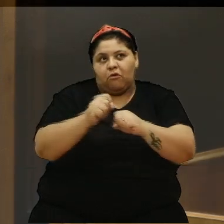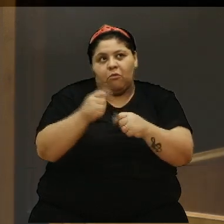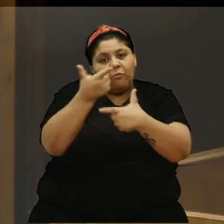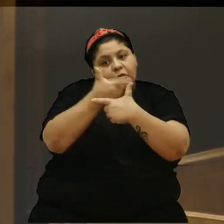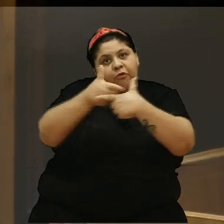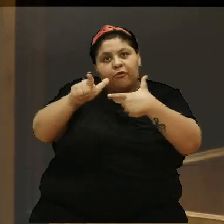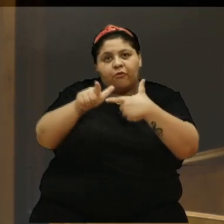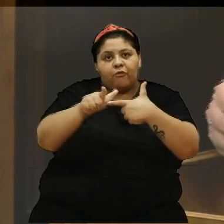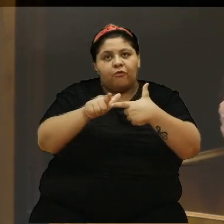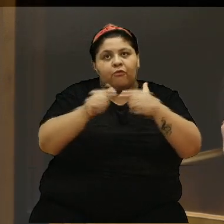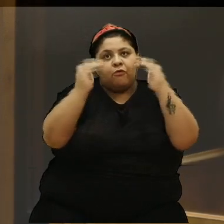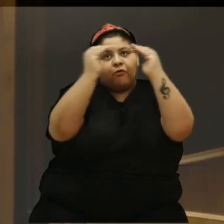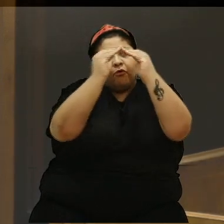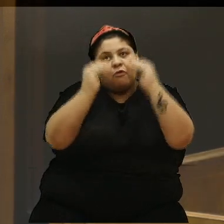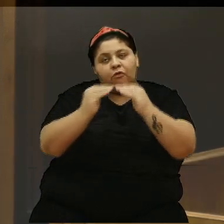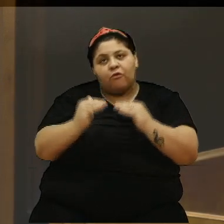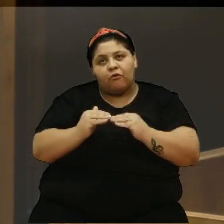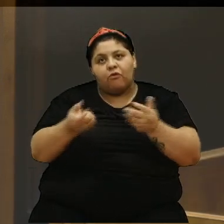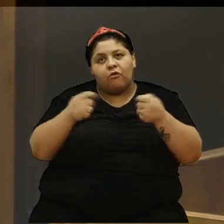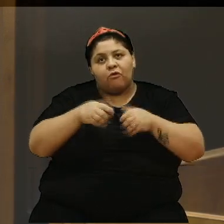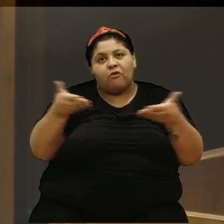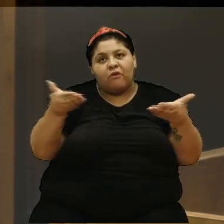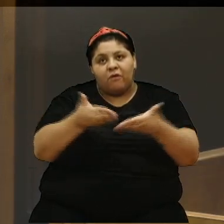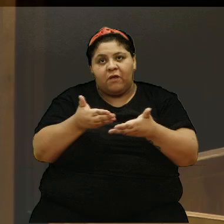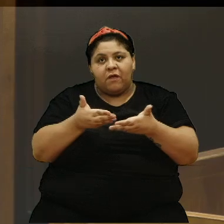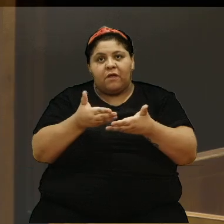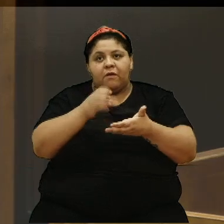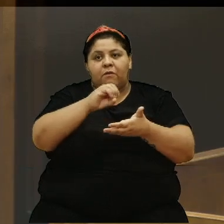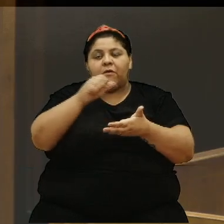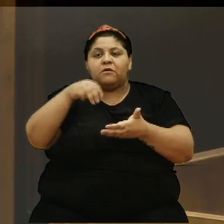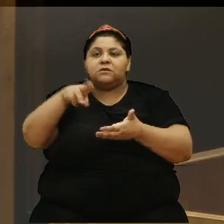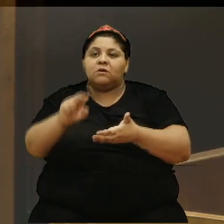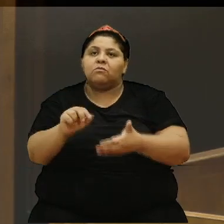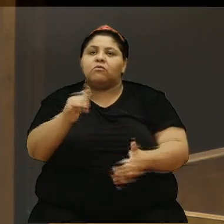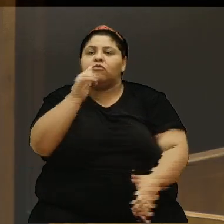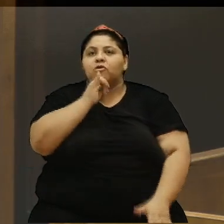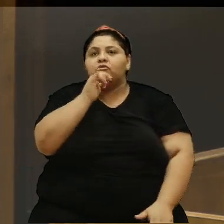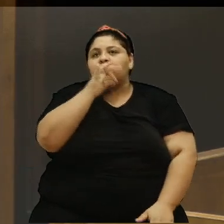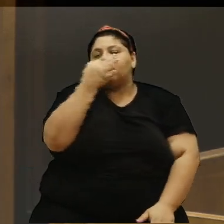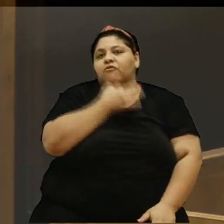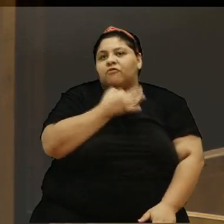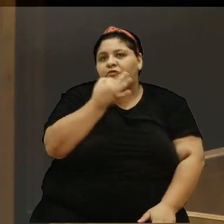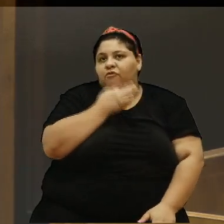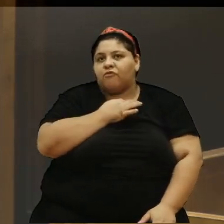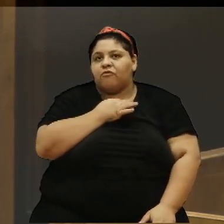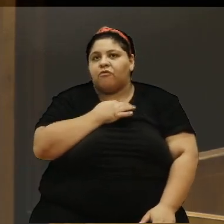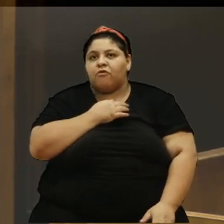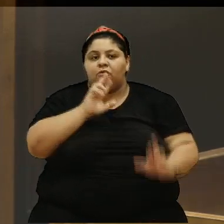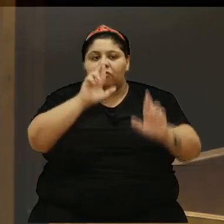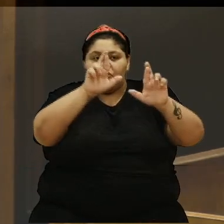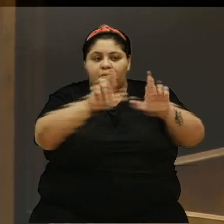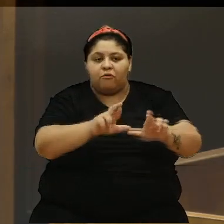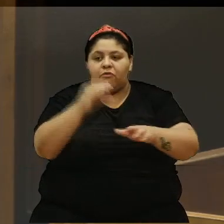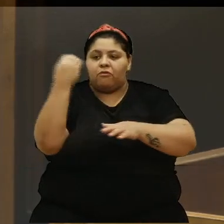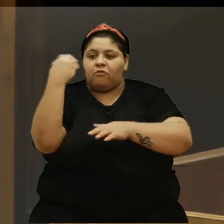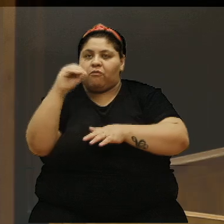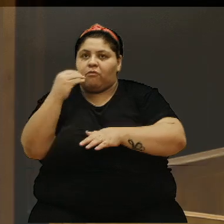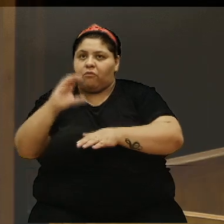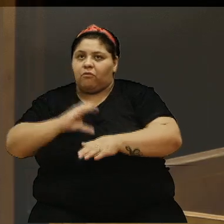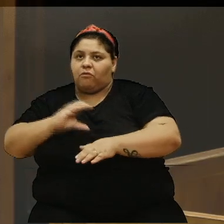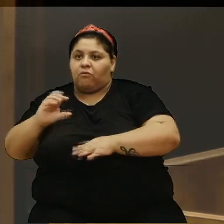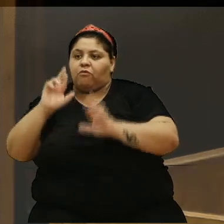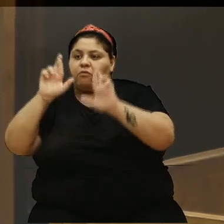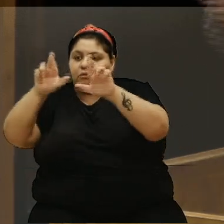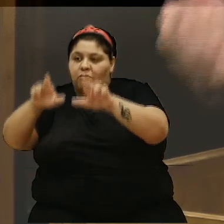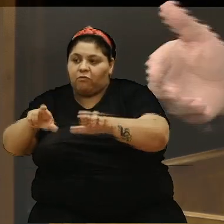dividir de acordo com a competência que já existe por parte do SAMU. Por exemplo, Caxias do Sul fica com uma região, Porto Alegre coordena a